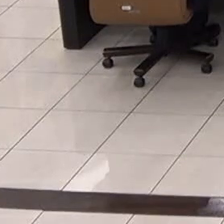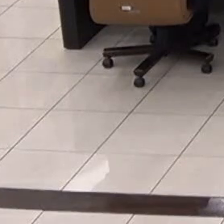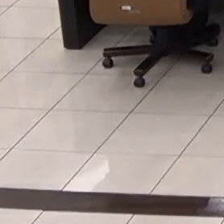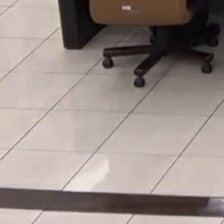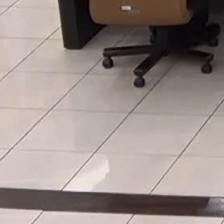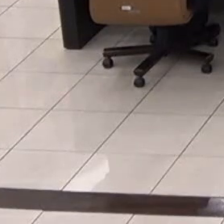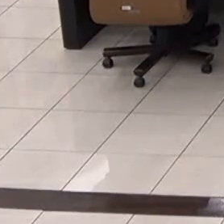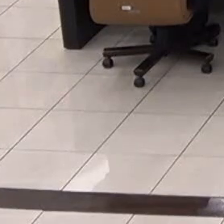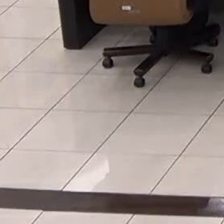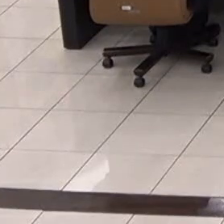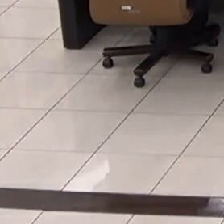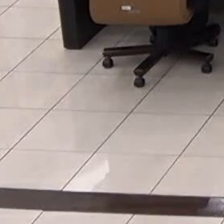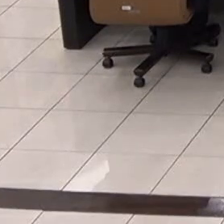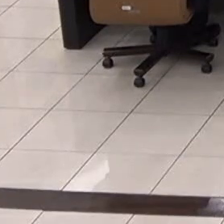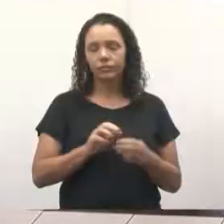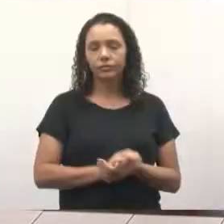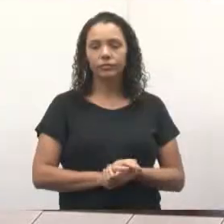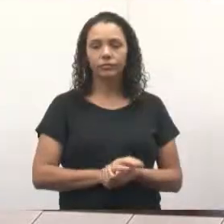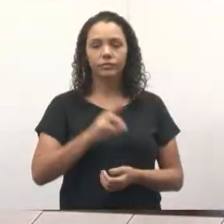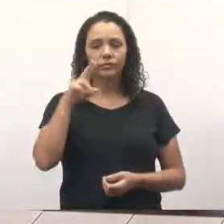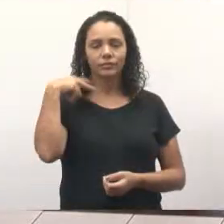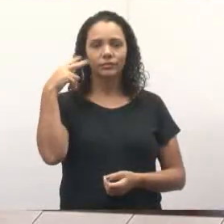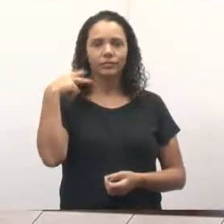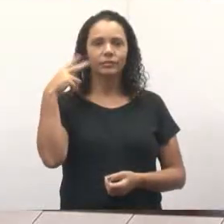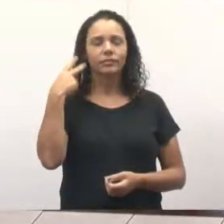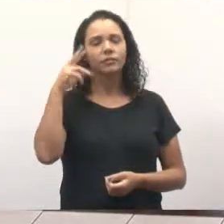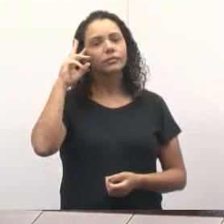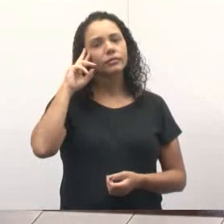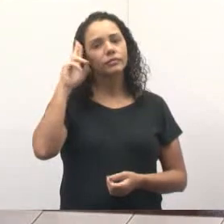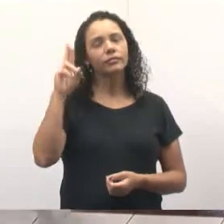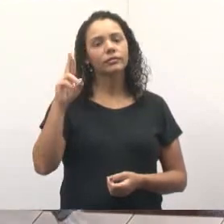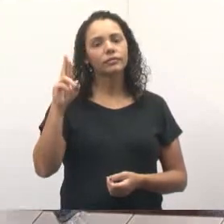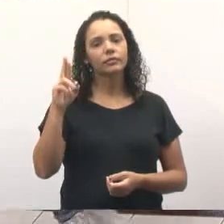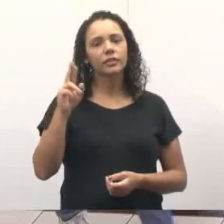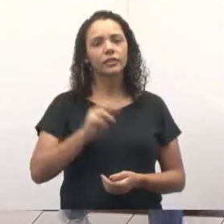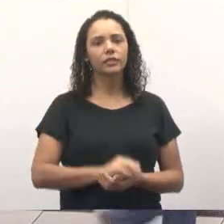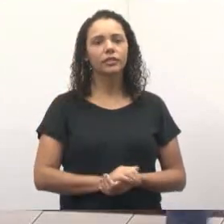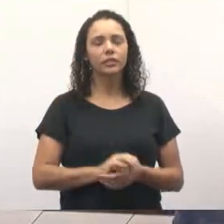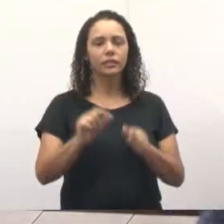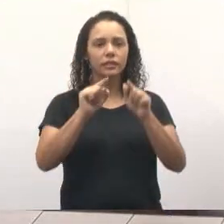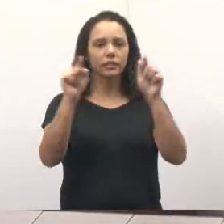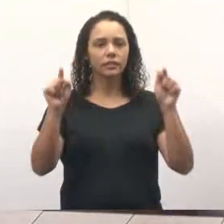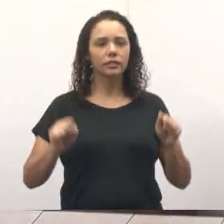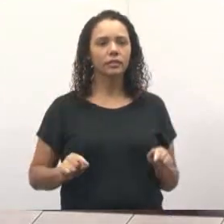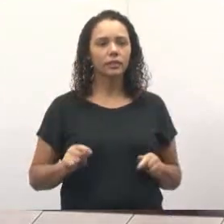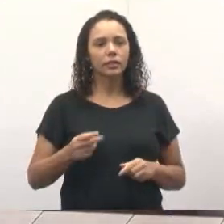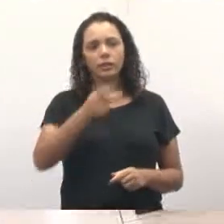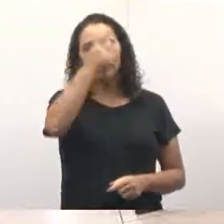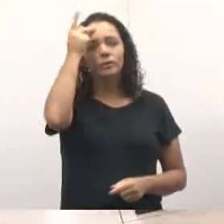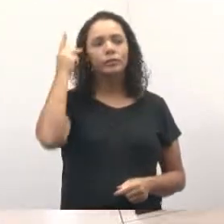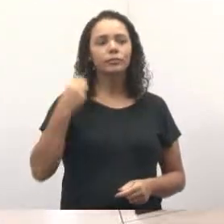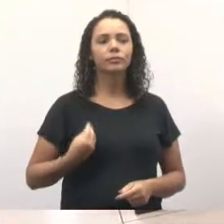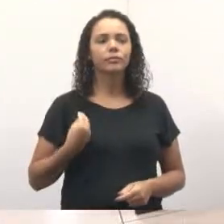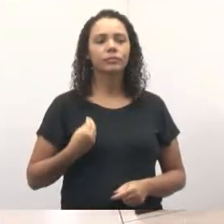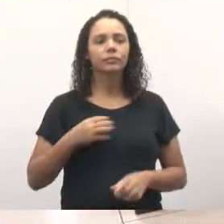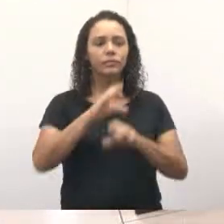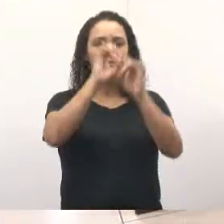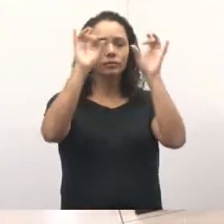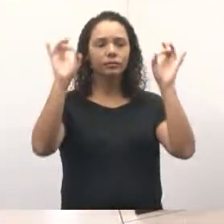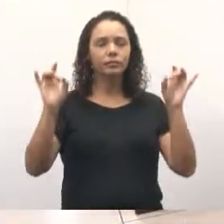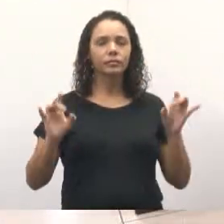Senhores membros da mesa, senhores vereadores, senhores servidores, público presente, em